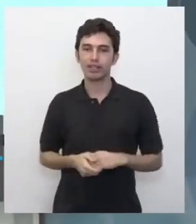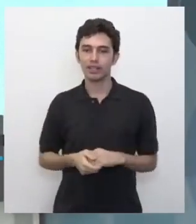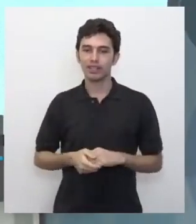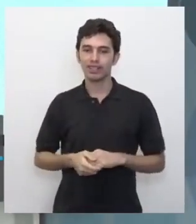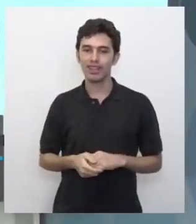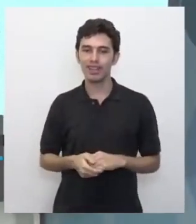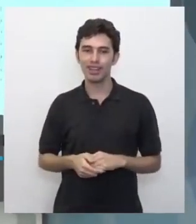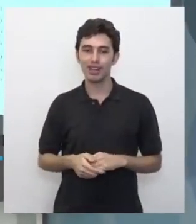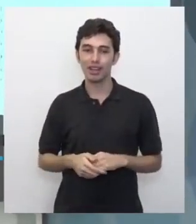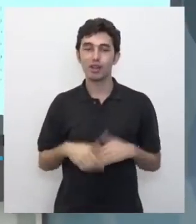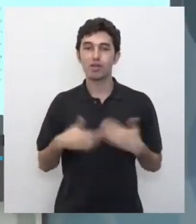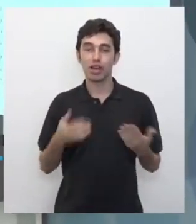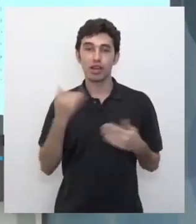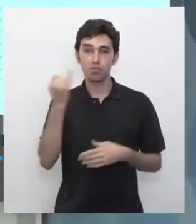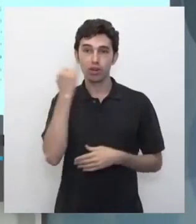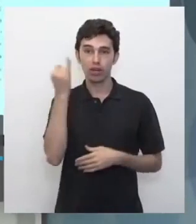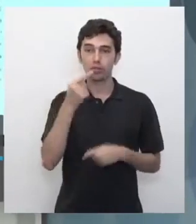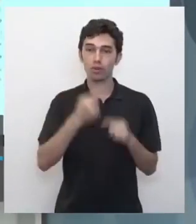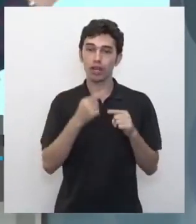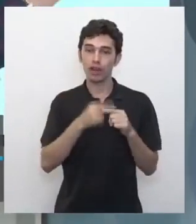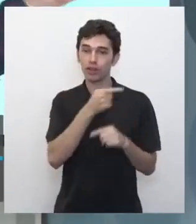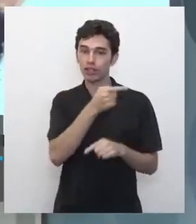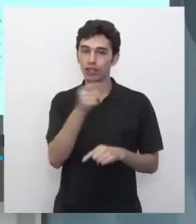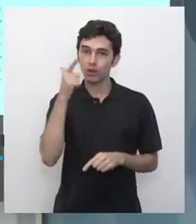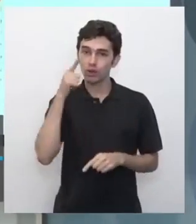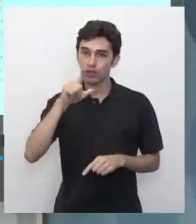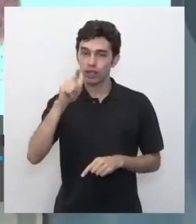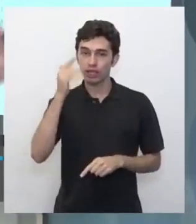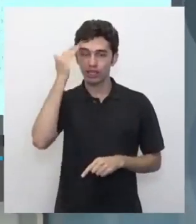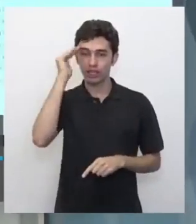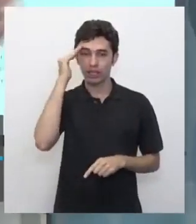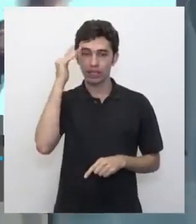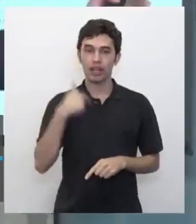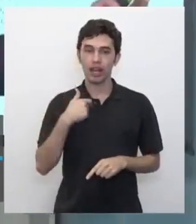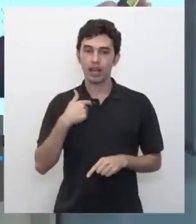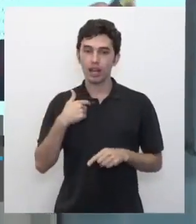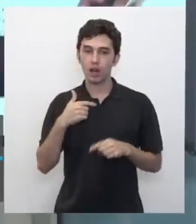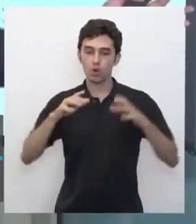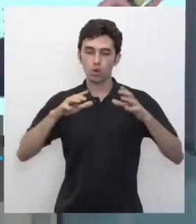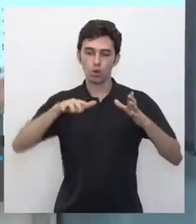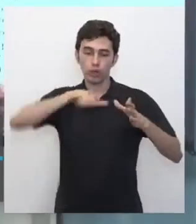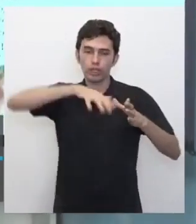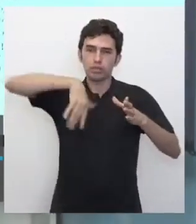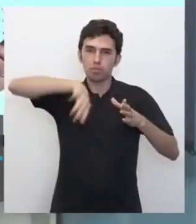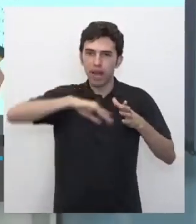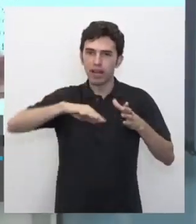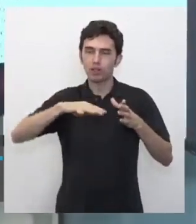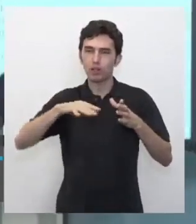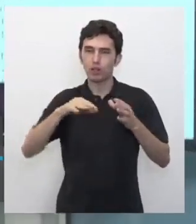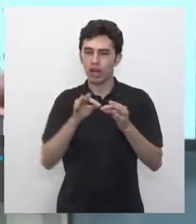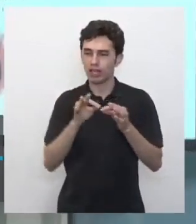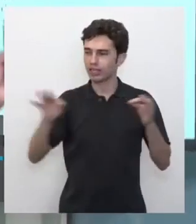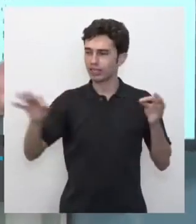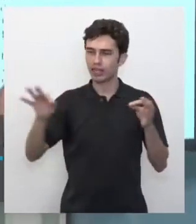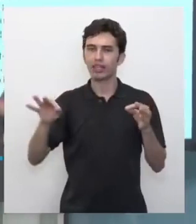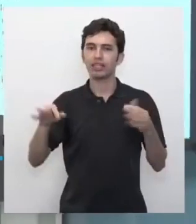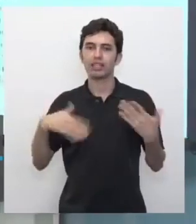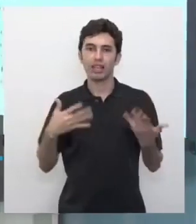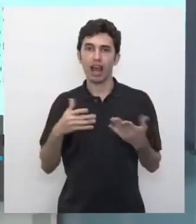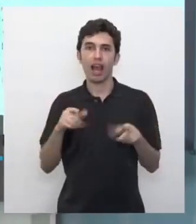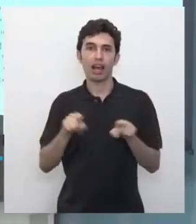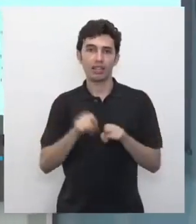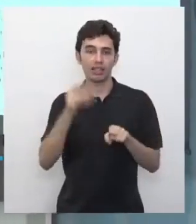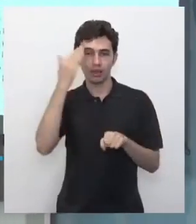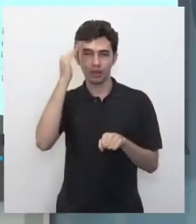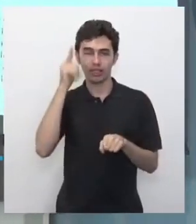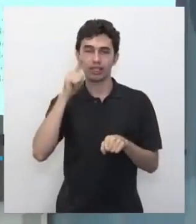noção, a sua própria noção espacial em relação ao espaço da casa e em relação ao espaço, né, de distância do outro dançarino. Tá? Então, a